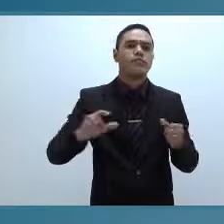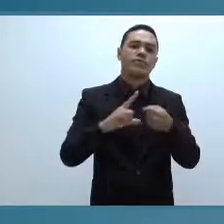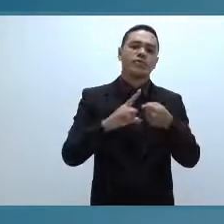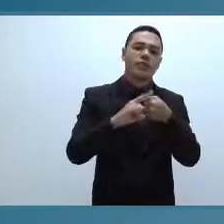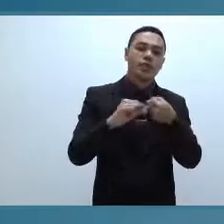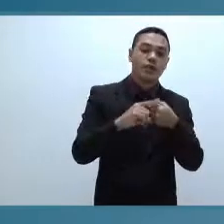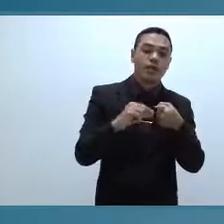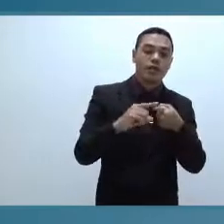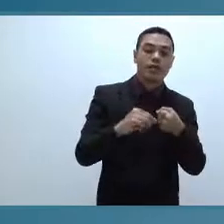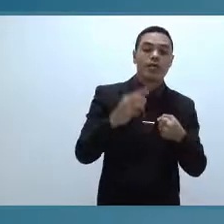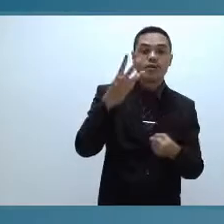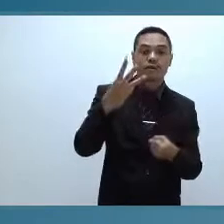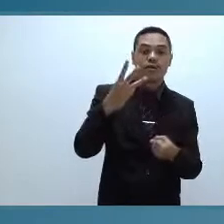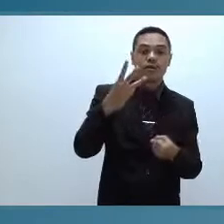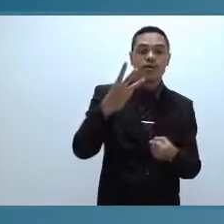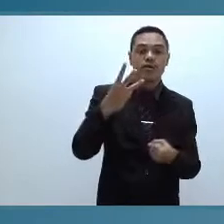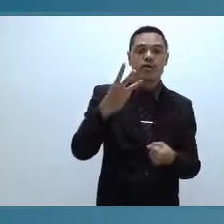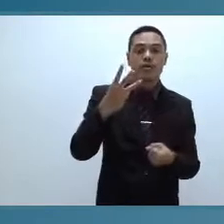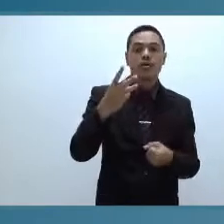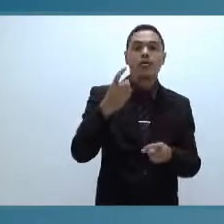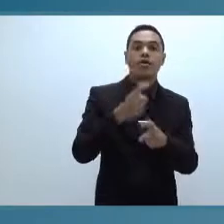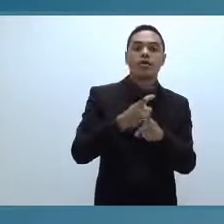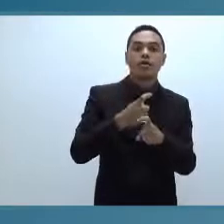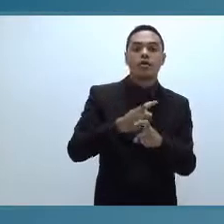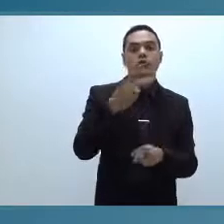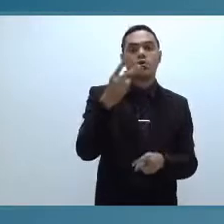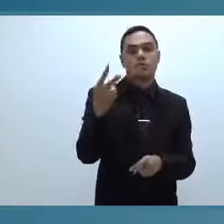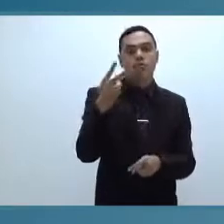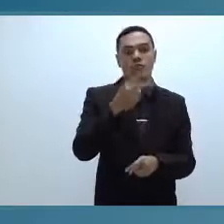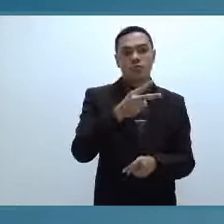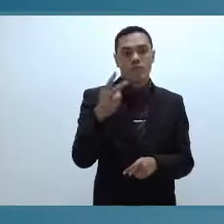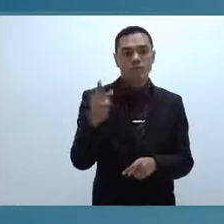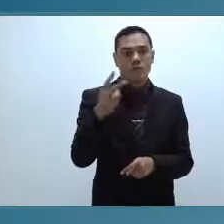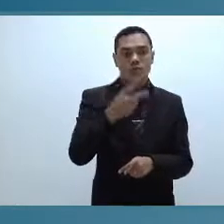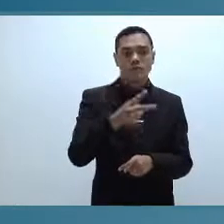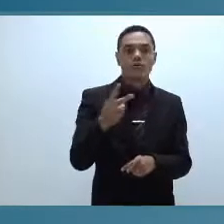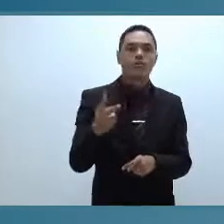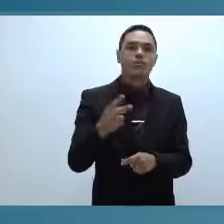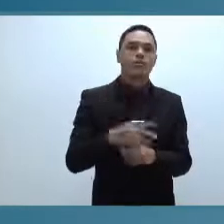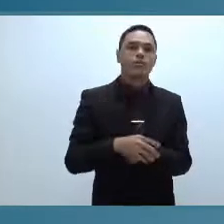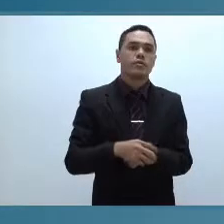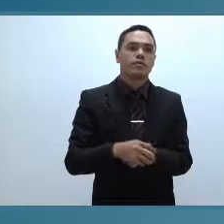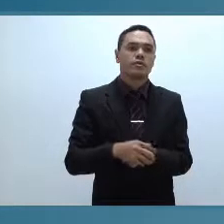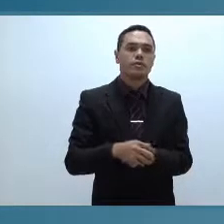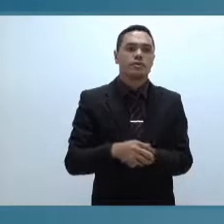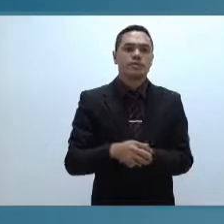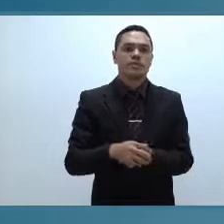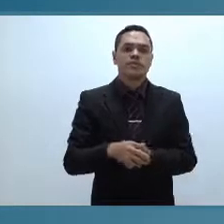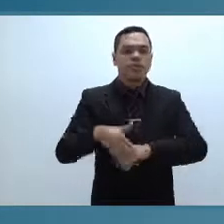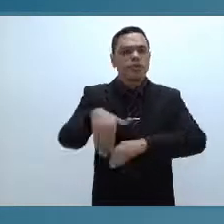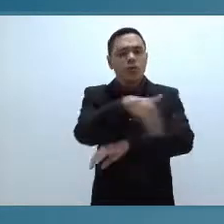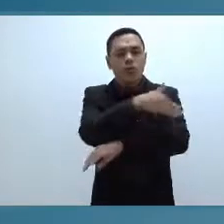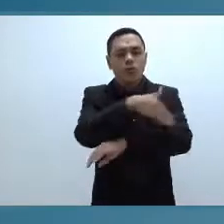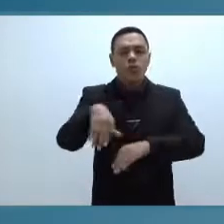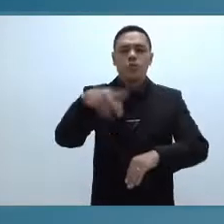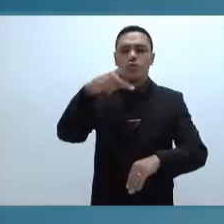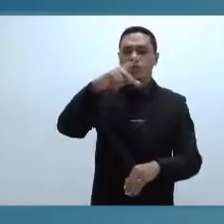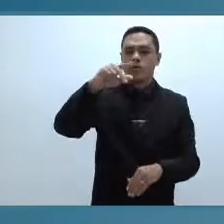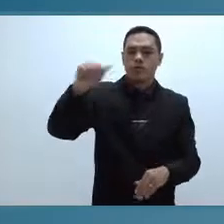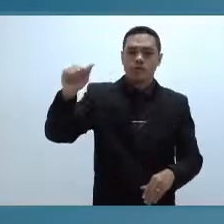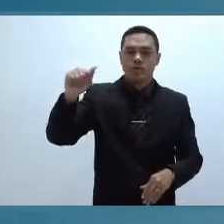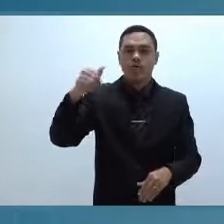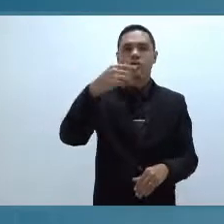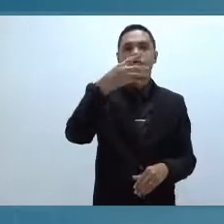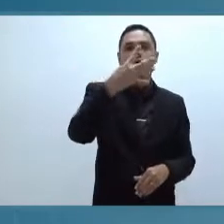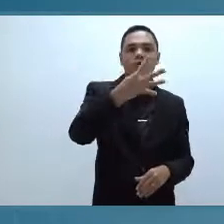2977 deste Tribunal. Por outro lado, detalha que o trajeto da rodovia PA-415, acessível